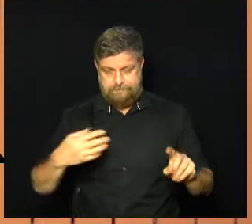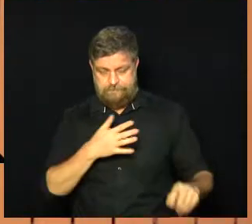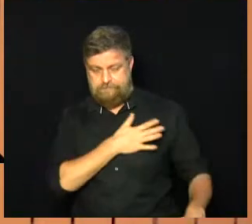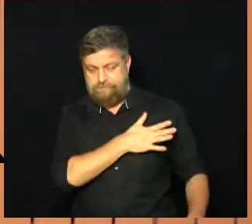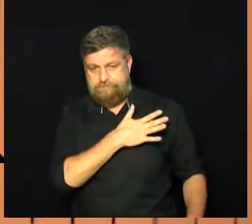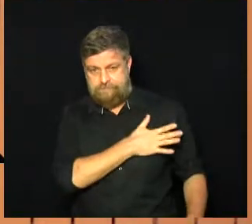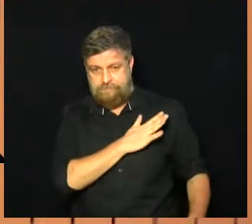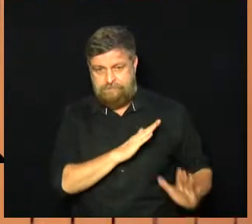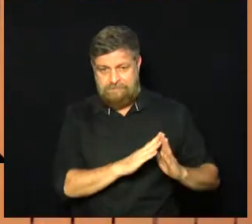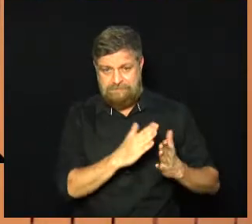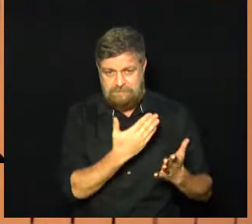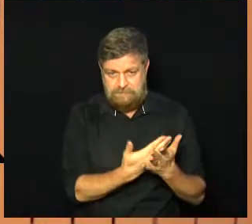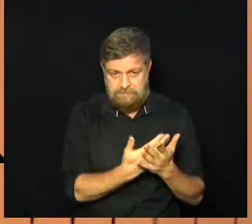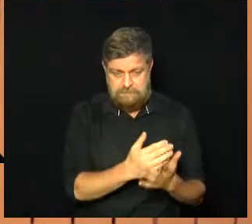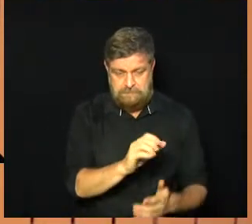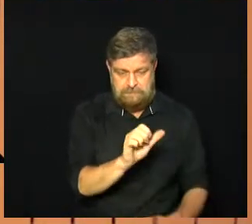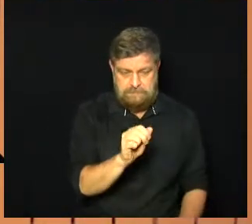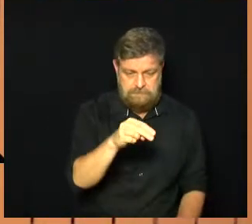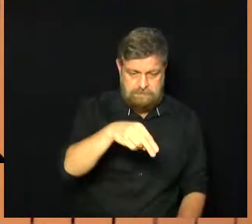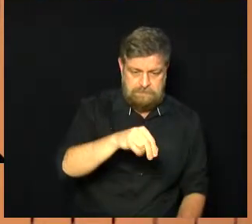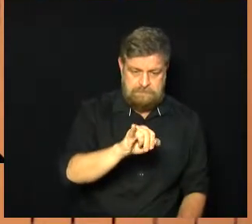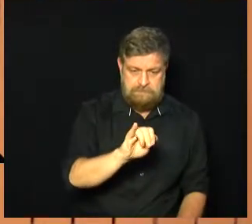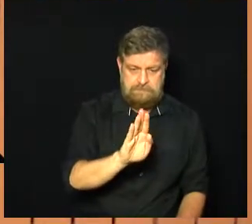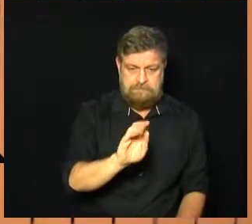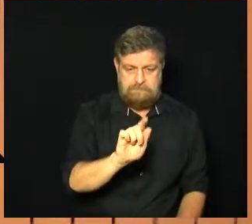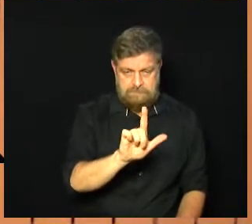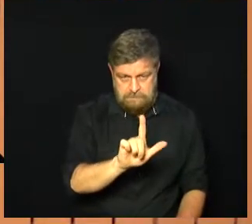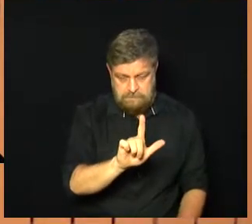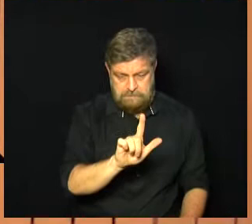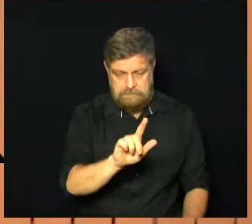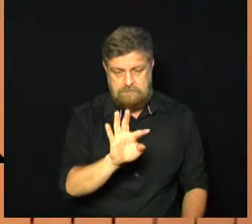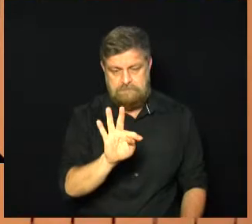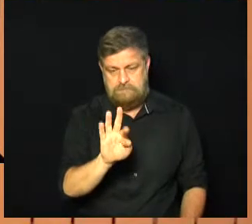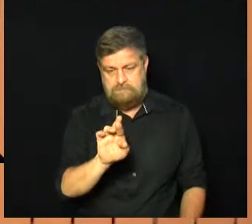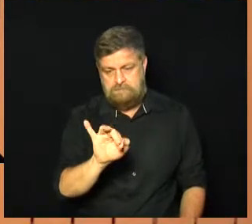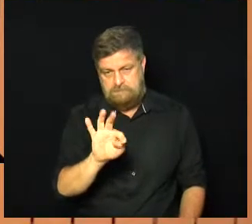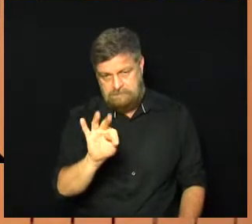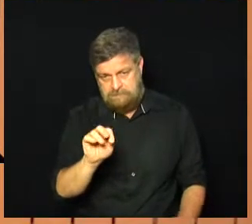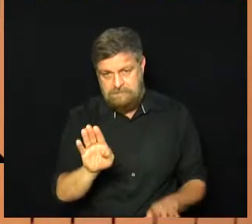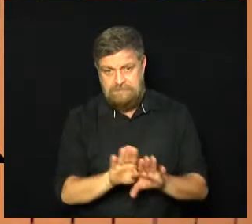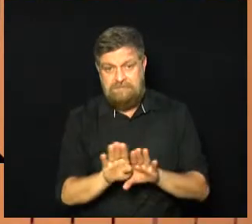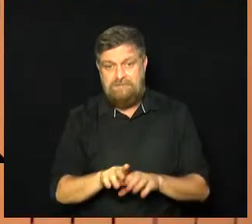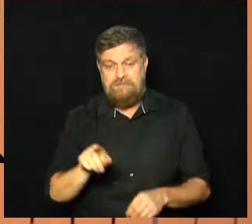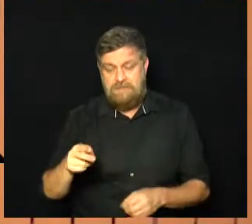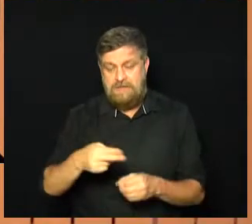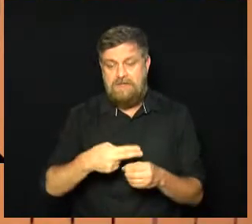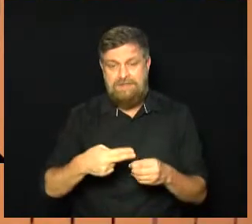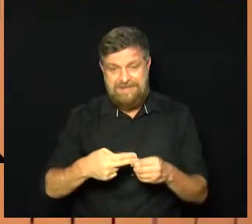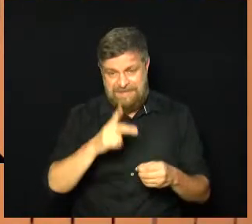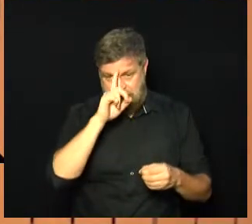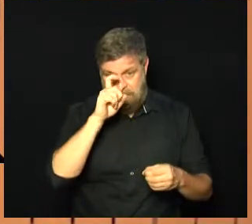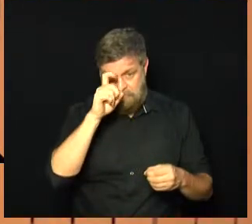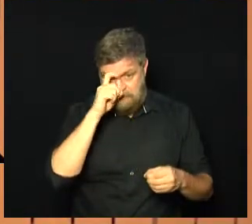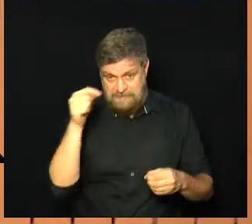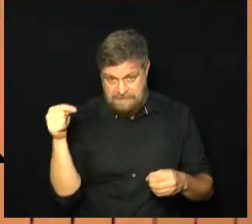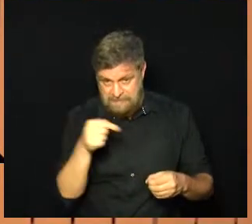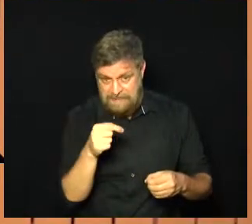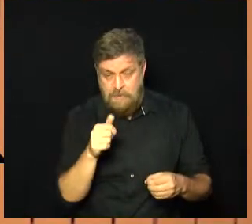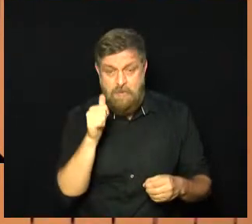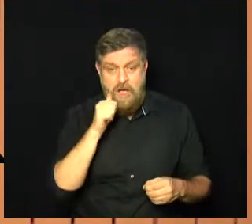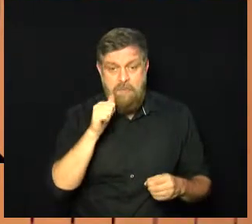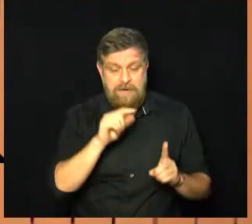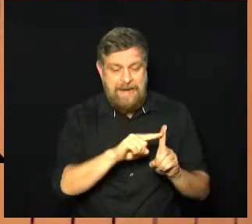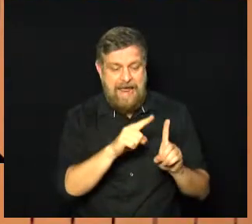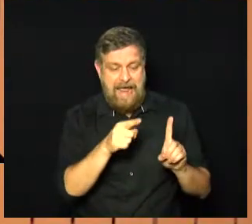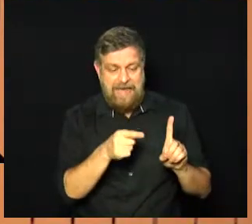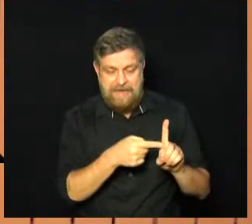escola Aníbal de Freitas e também um caso de racismo obstétrico que aconteceu no CAISM, na Unicamp. Falando do caso da LGBTfobia,